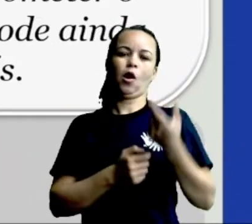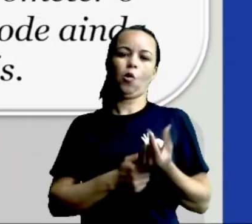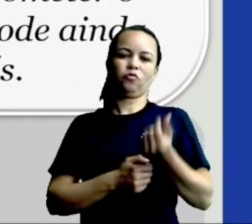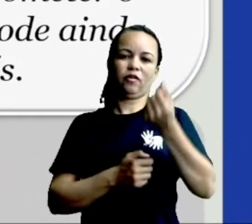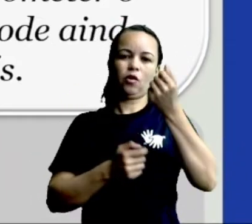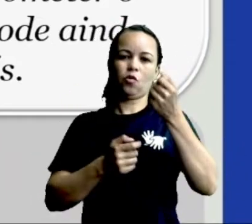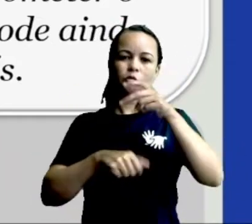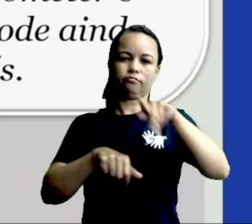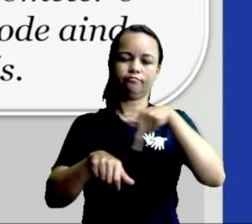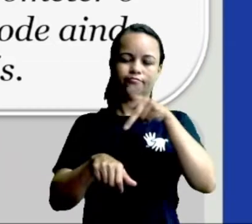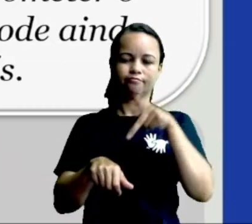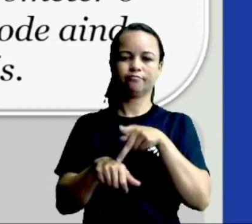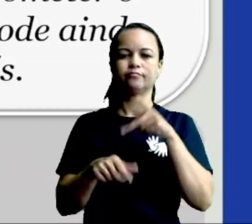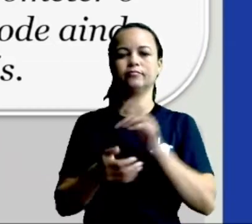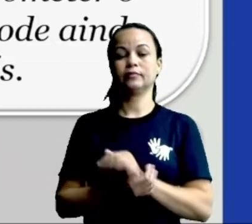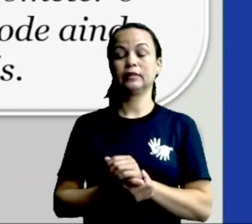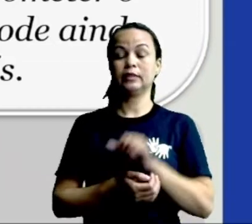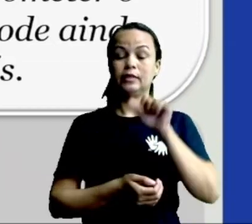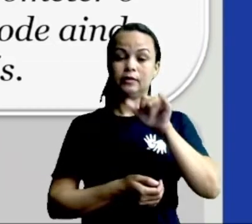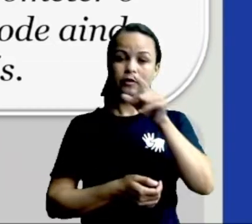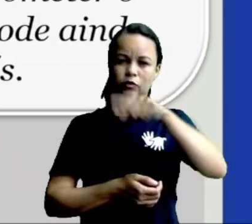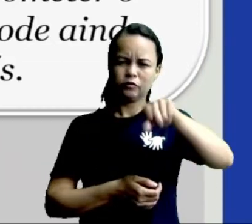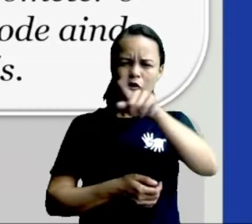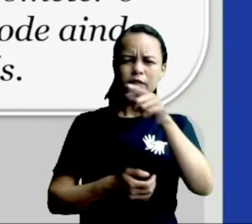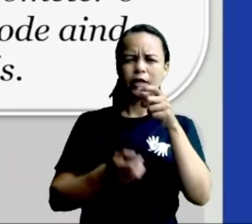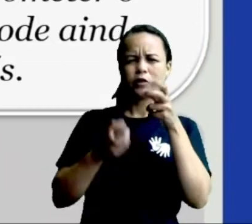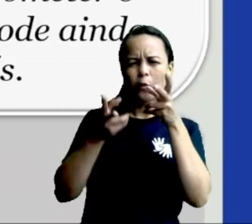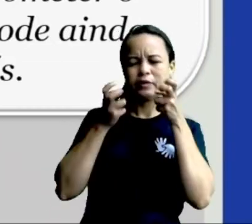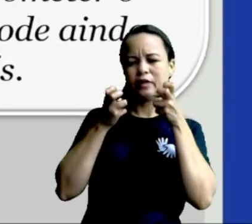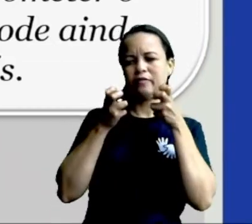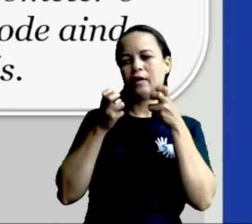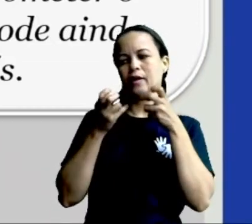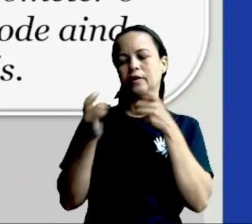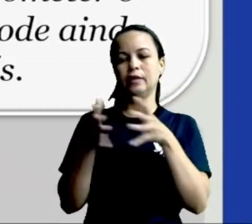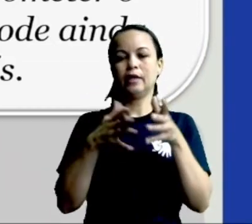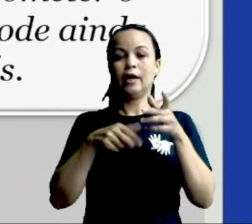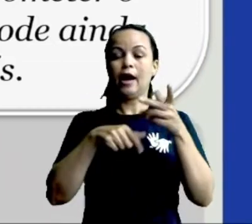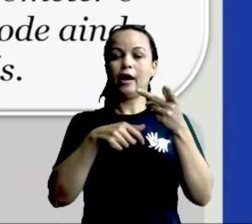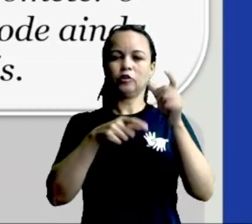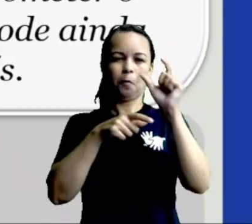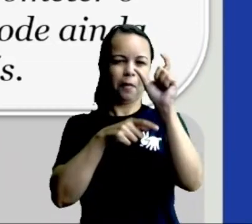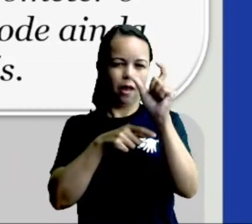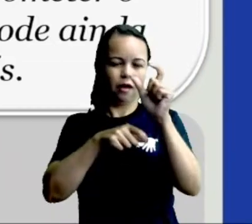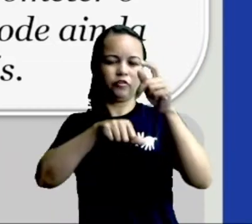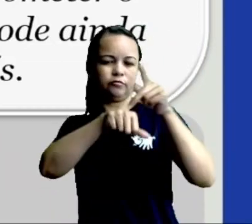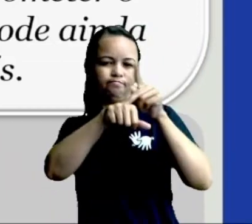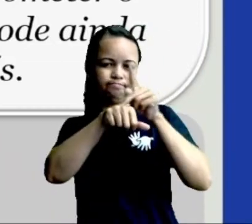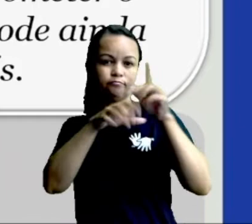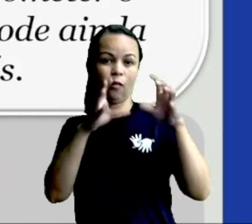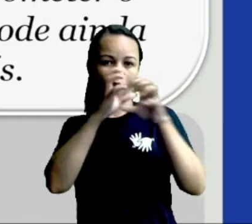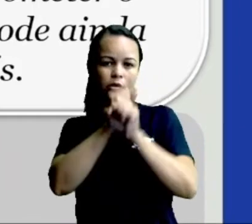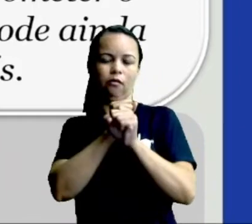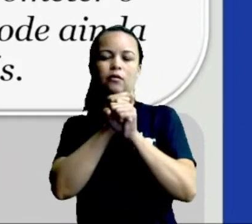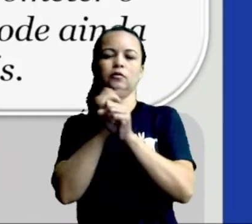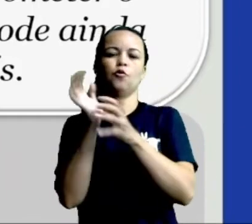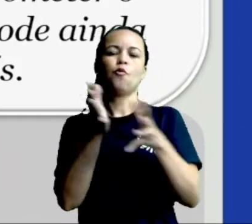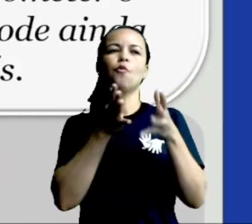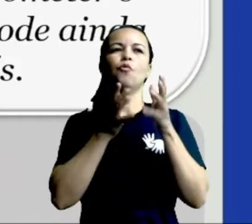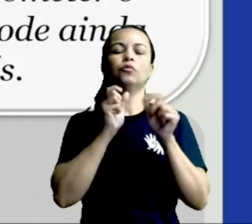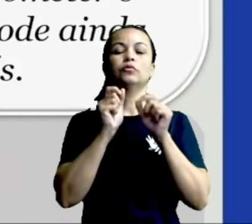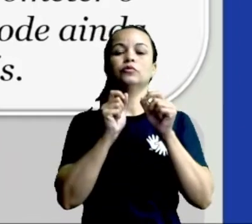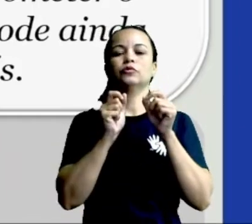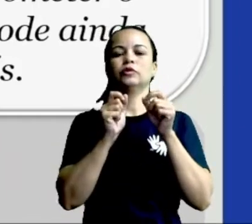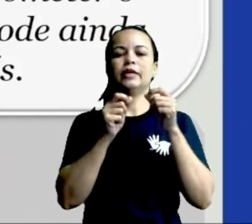país. Então, se vocês observarem, as palavrinhas que estão aí em negrito é exatamente esses pontos,